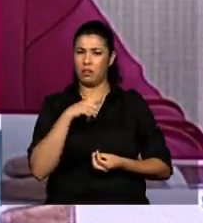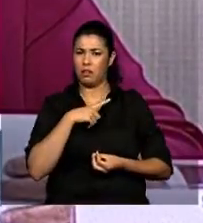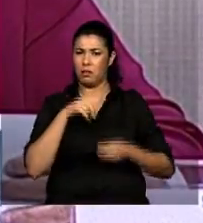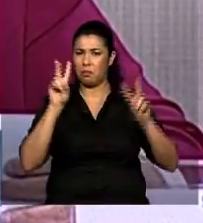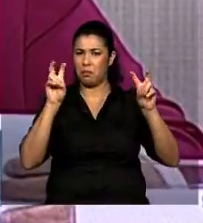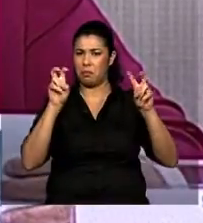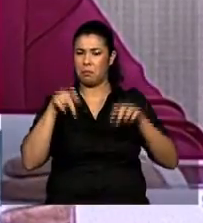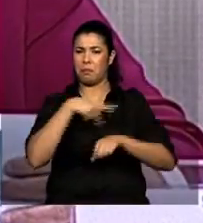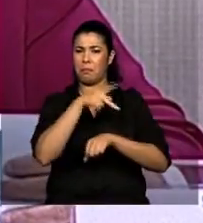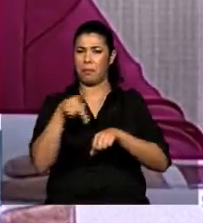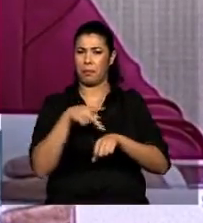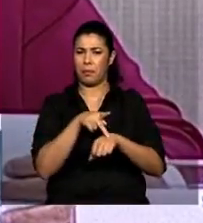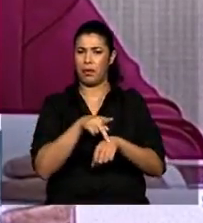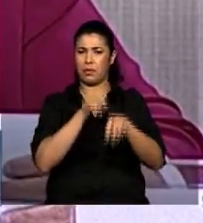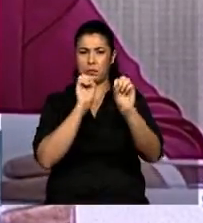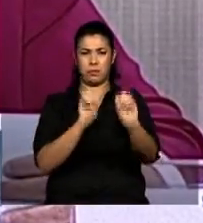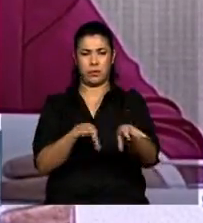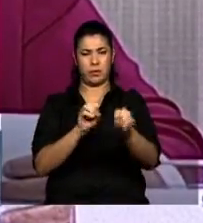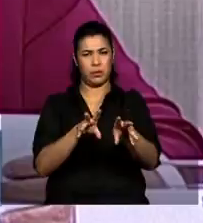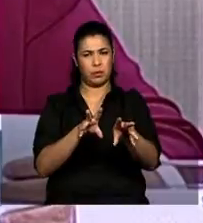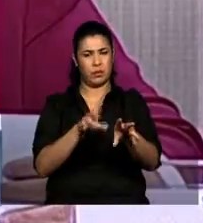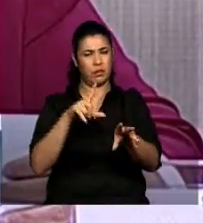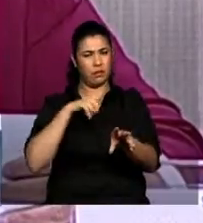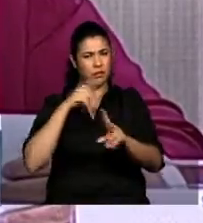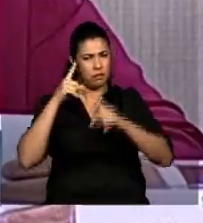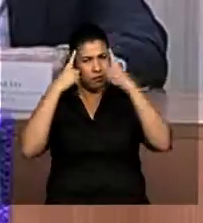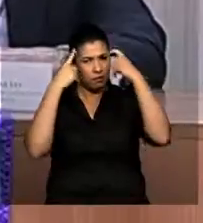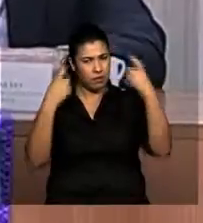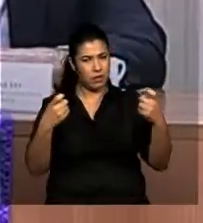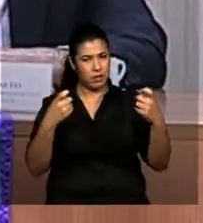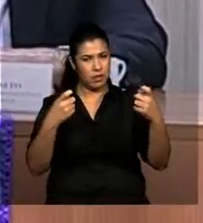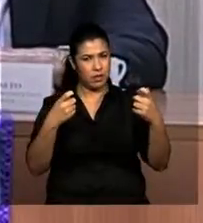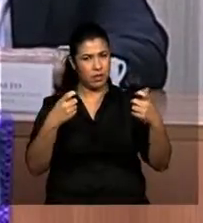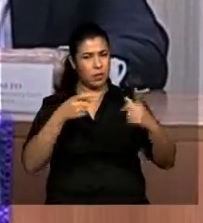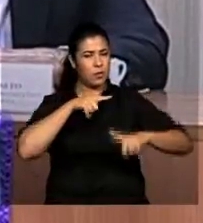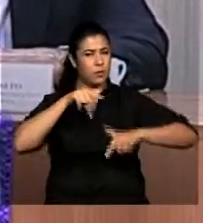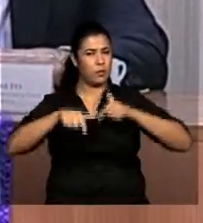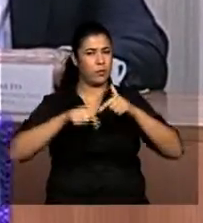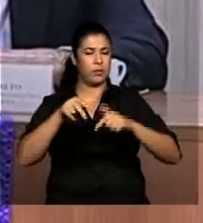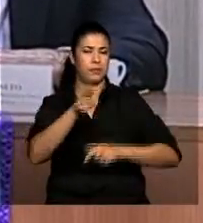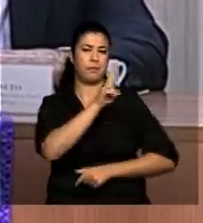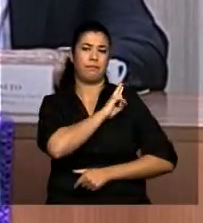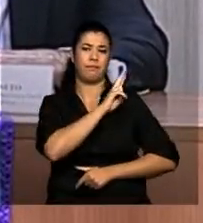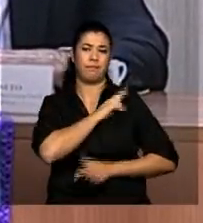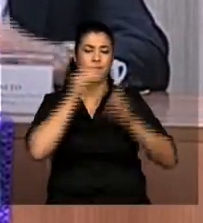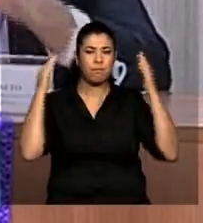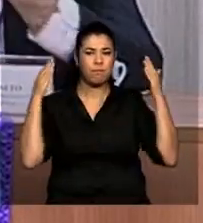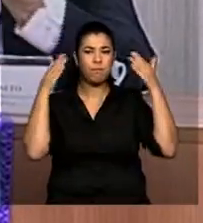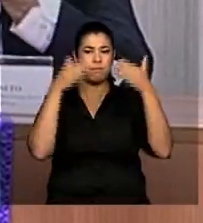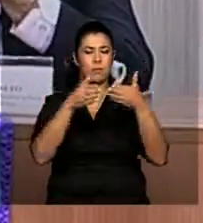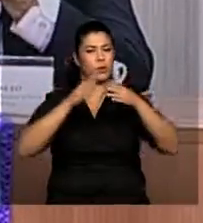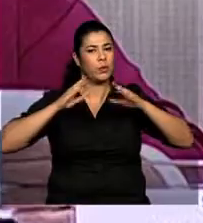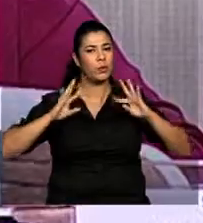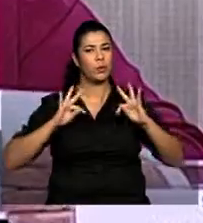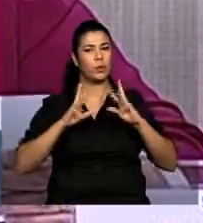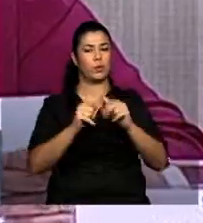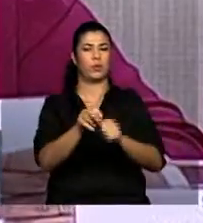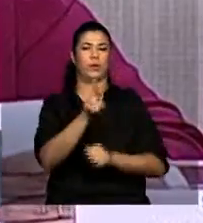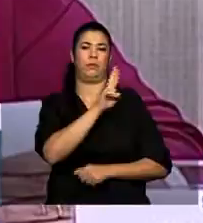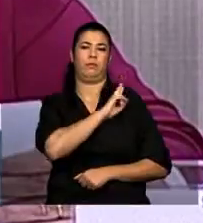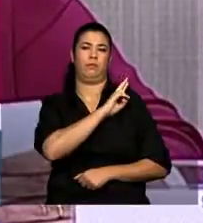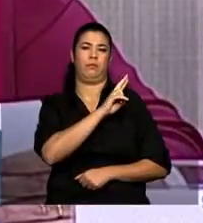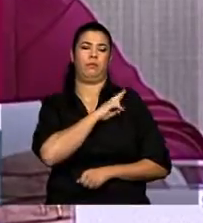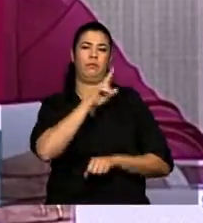violência. Portanto, é tarefa central de todos aqueles que se comprometem com a pátria